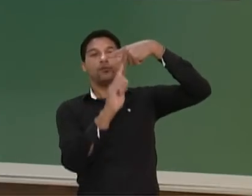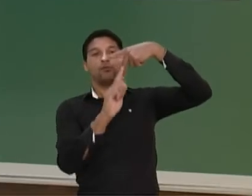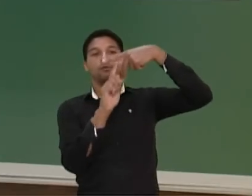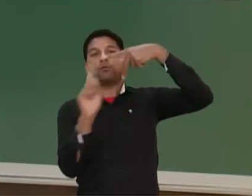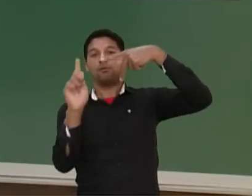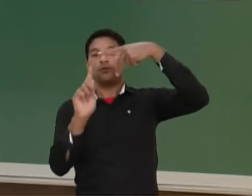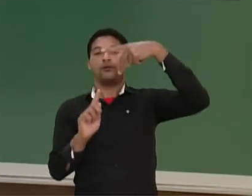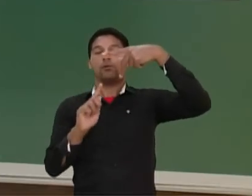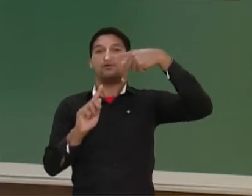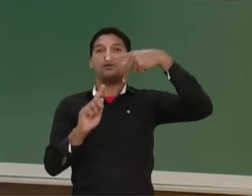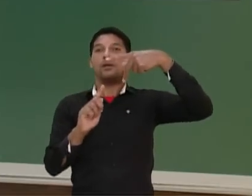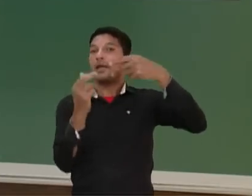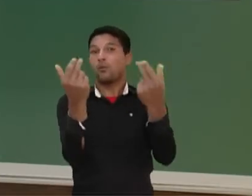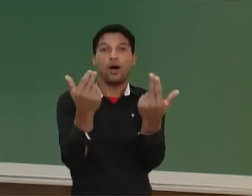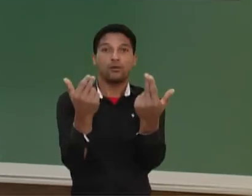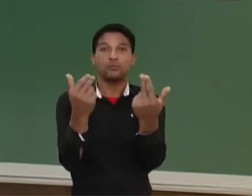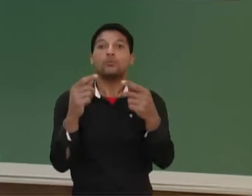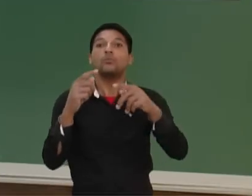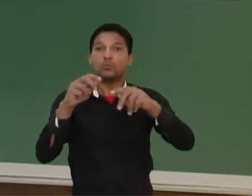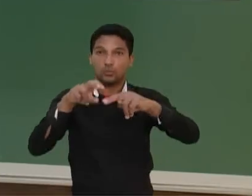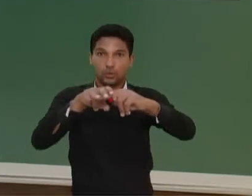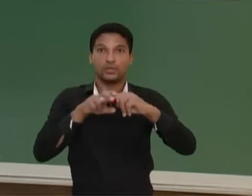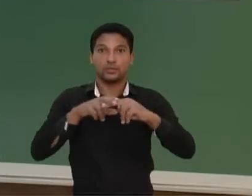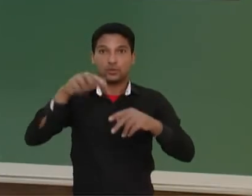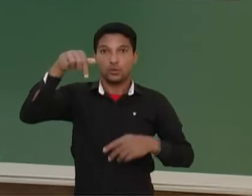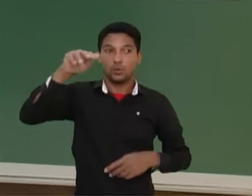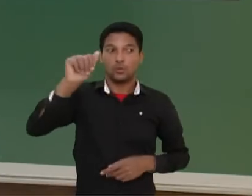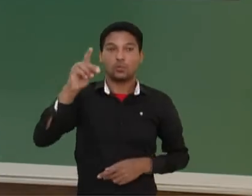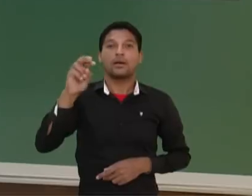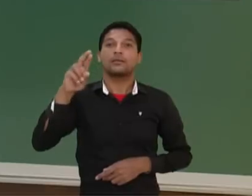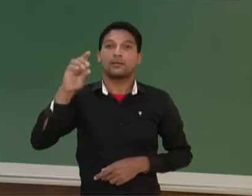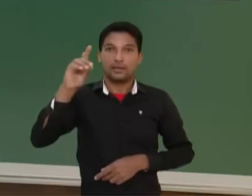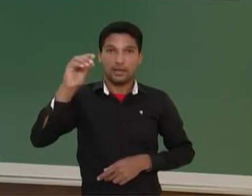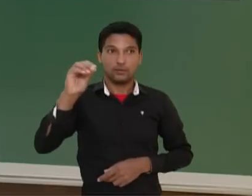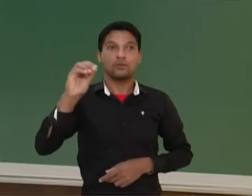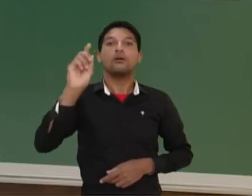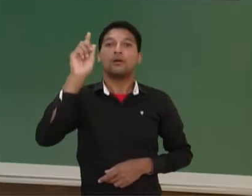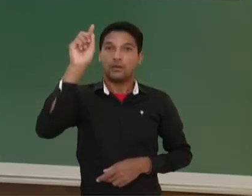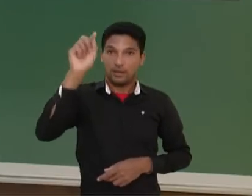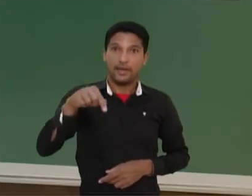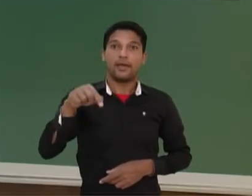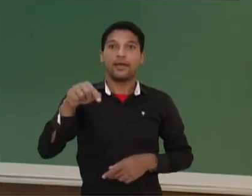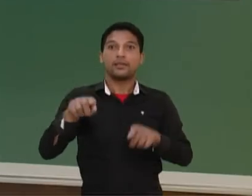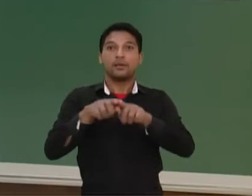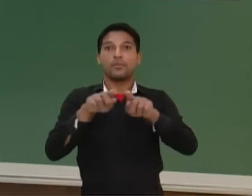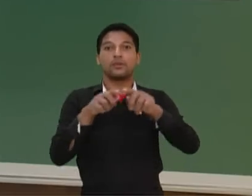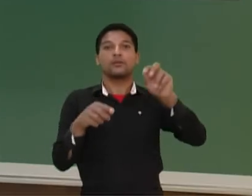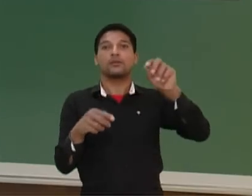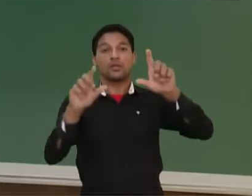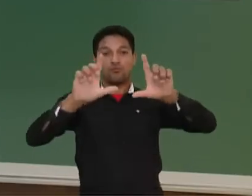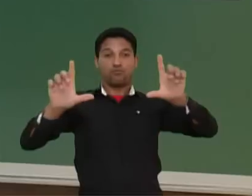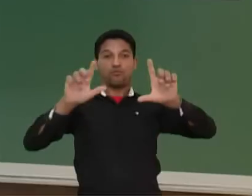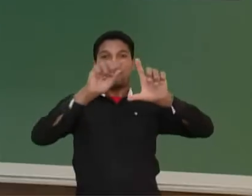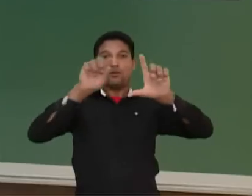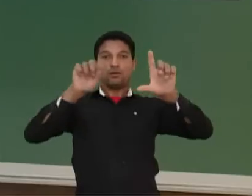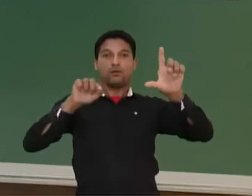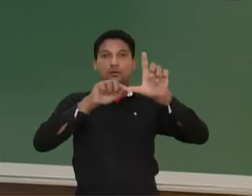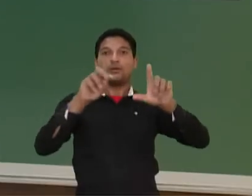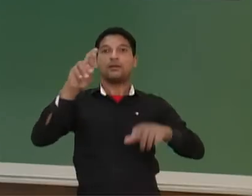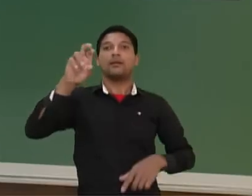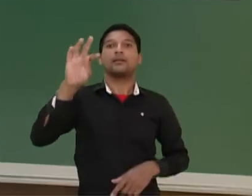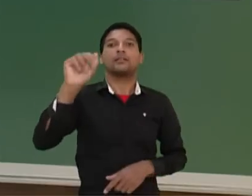um quadrado é um retângulo? Sim. Eu posso dizer que um quadrado é um losango? Sim. Posso dizer o contrário?